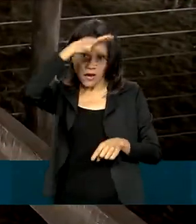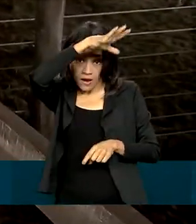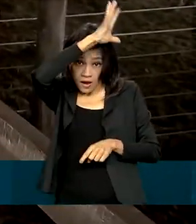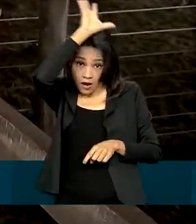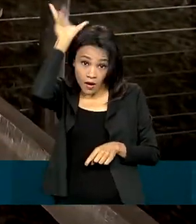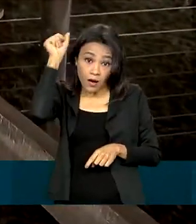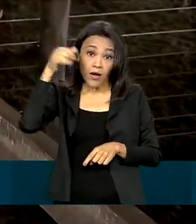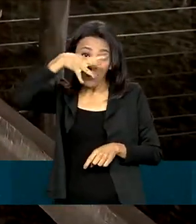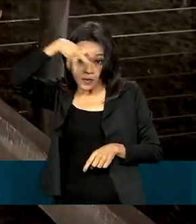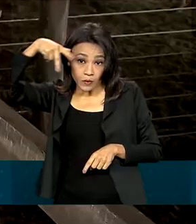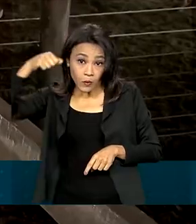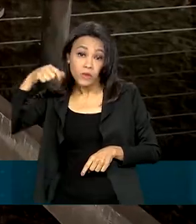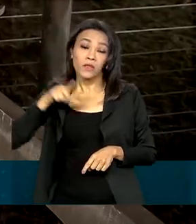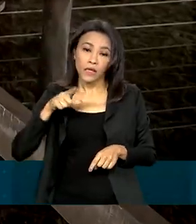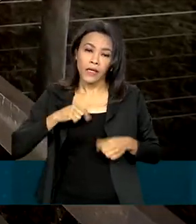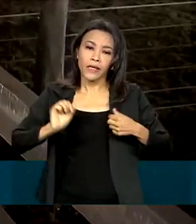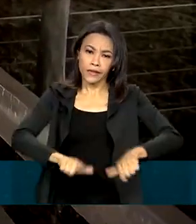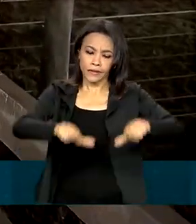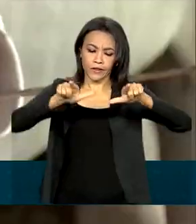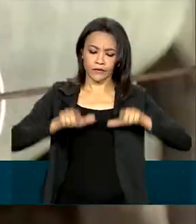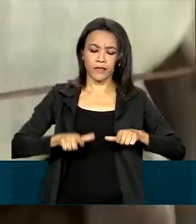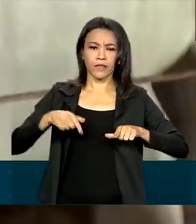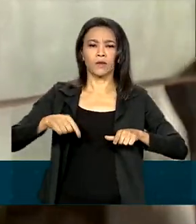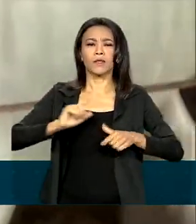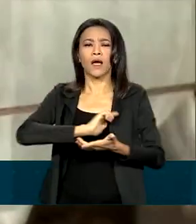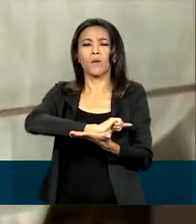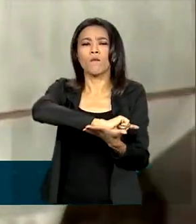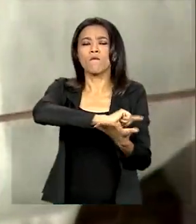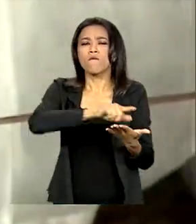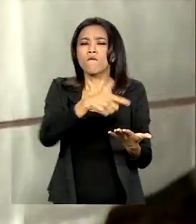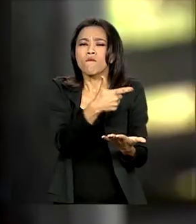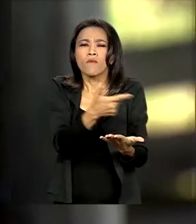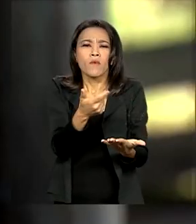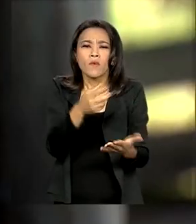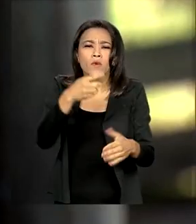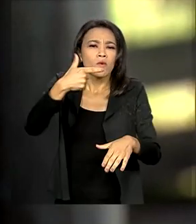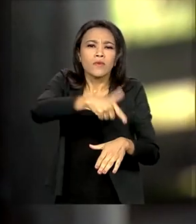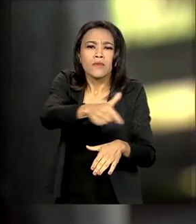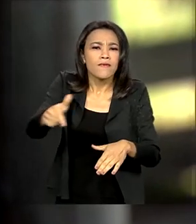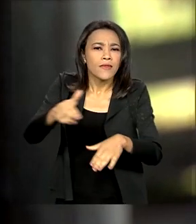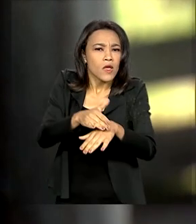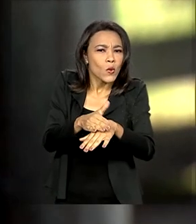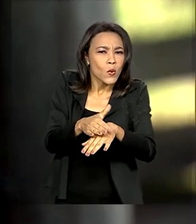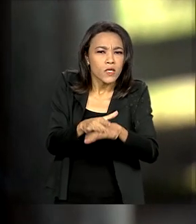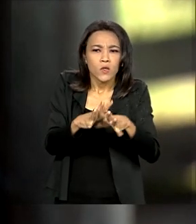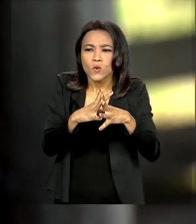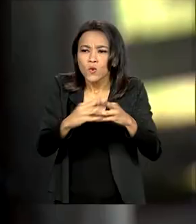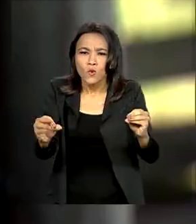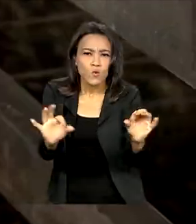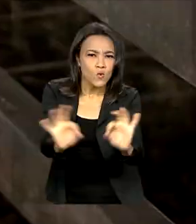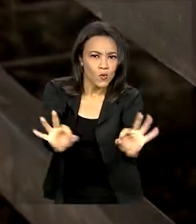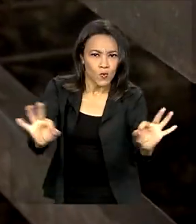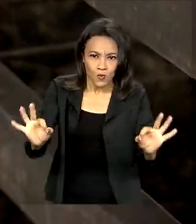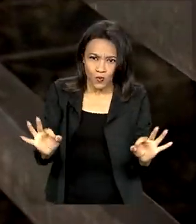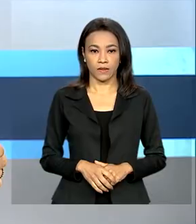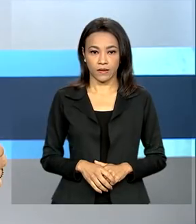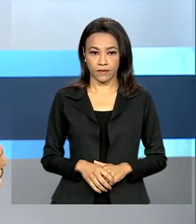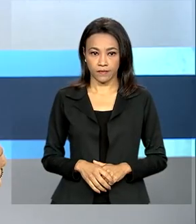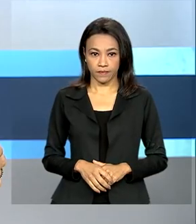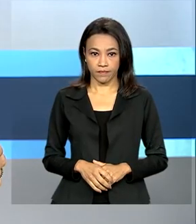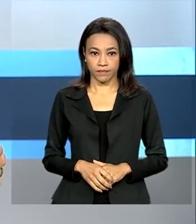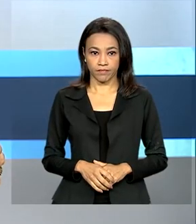certificação internacional de zona livre de febre aftosa sem vacinação e não precisam imunizar os rebanhos.